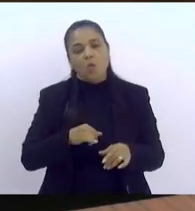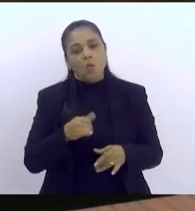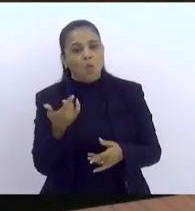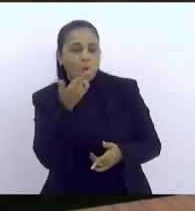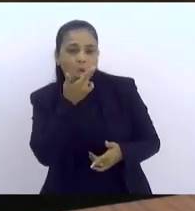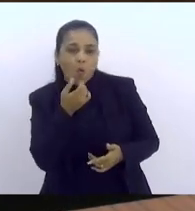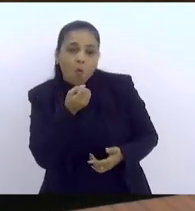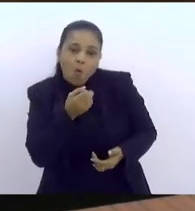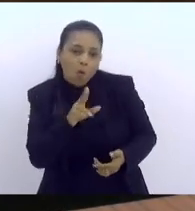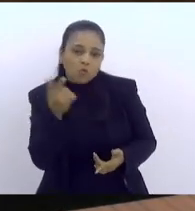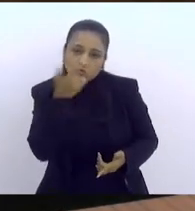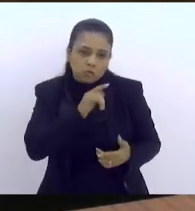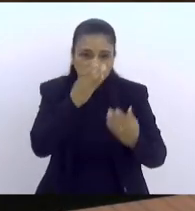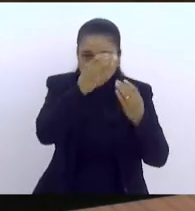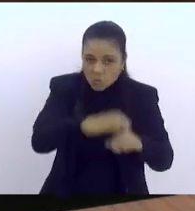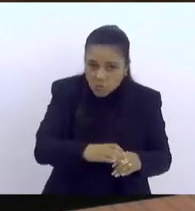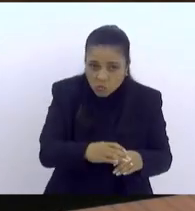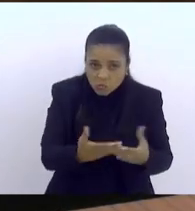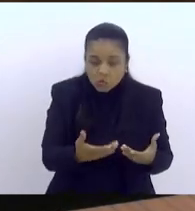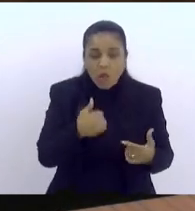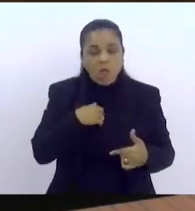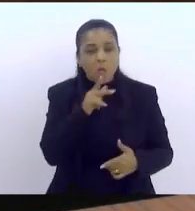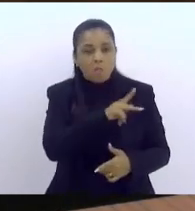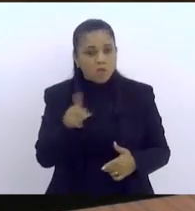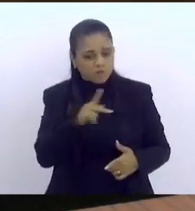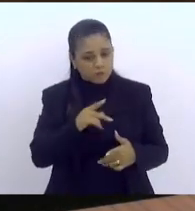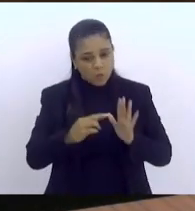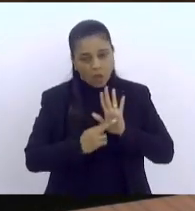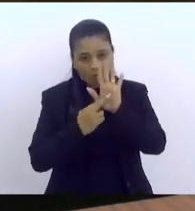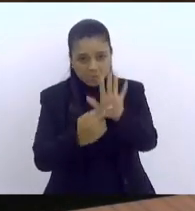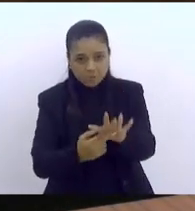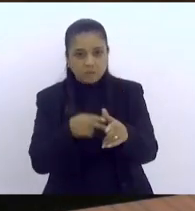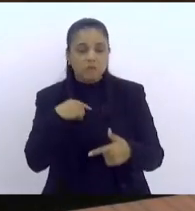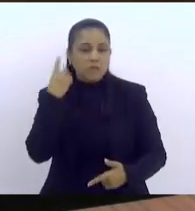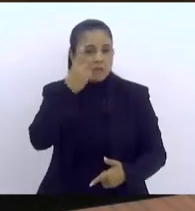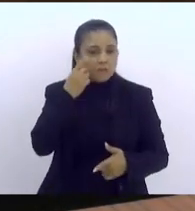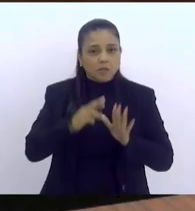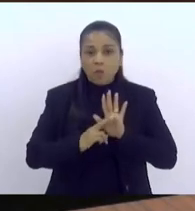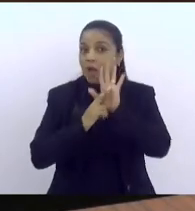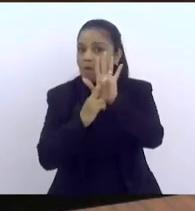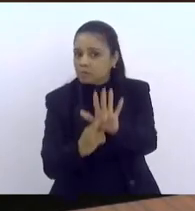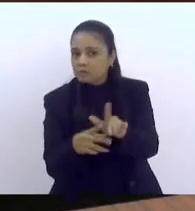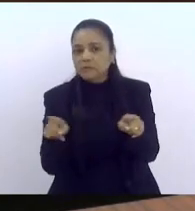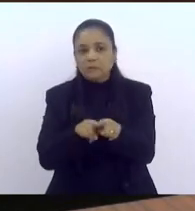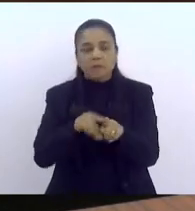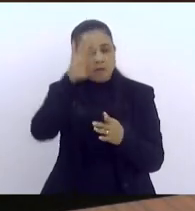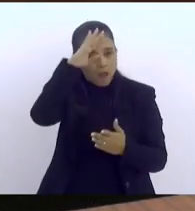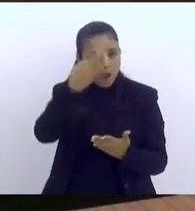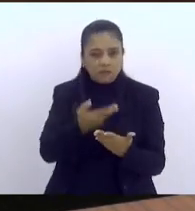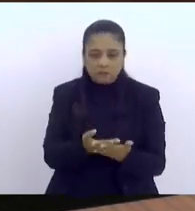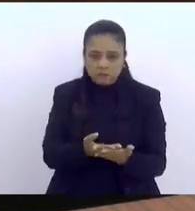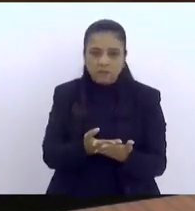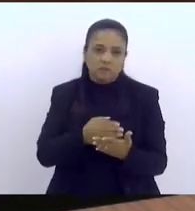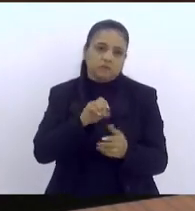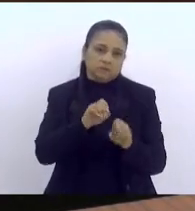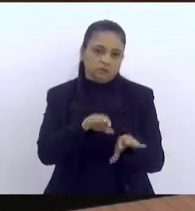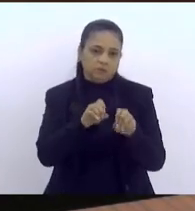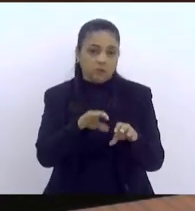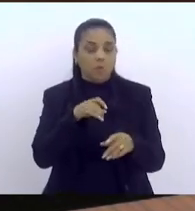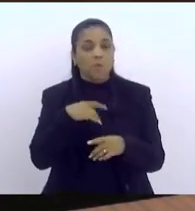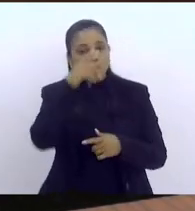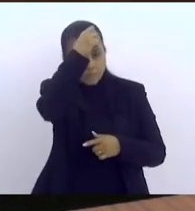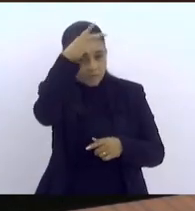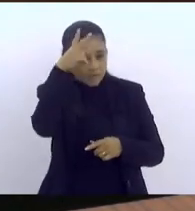de concurso. Falo como professor, falo como deputado e falo como quem acredita na educação. Prefeito de